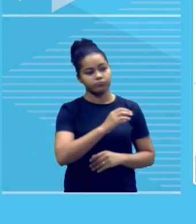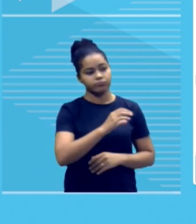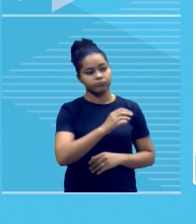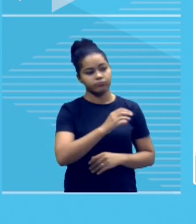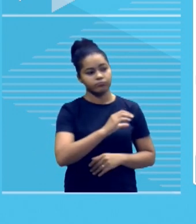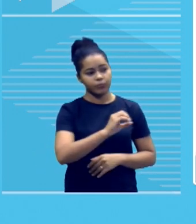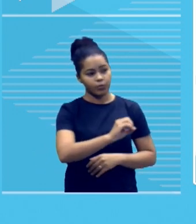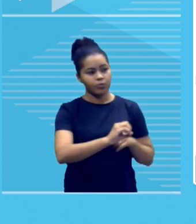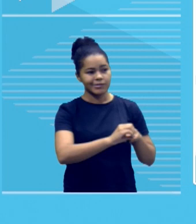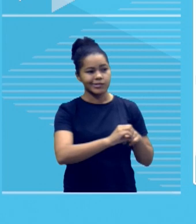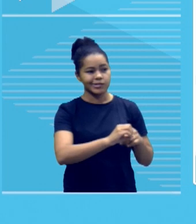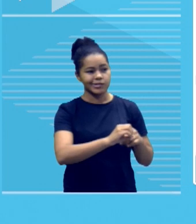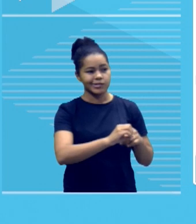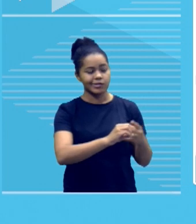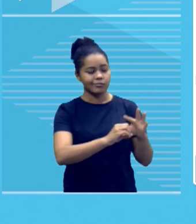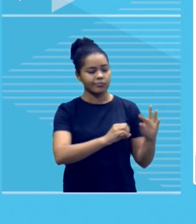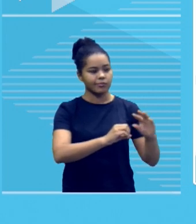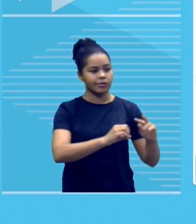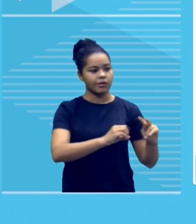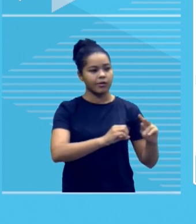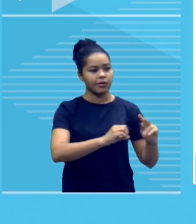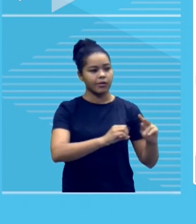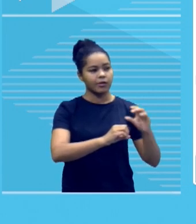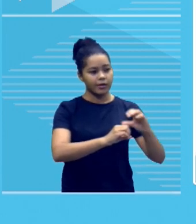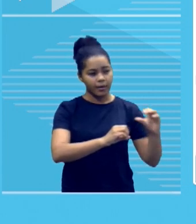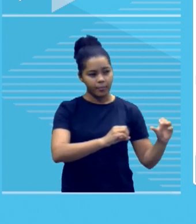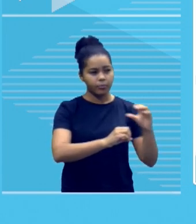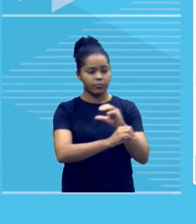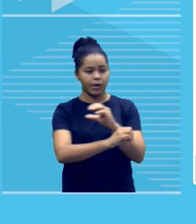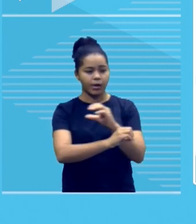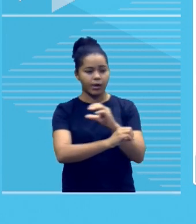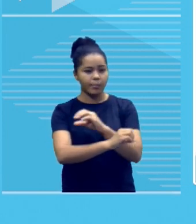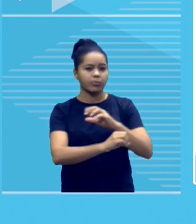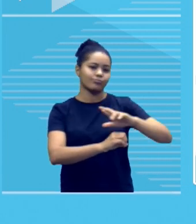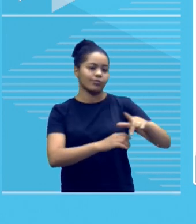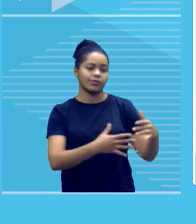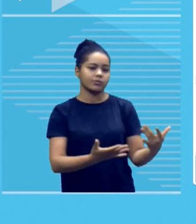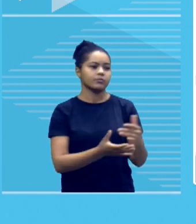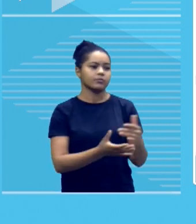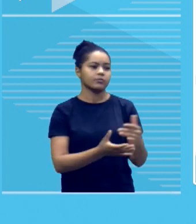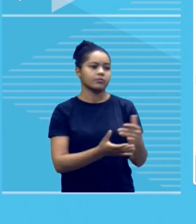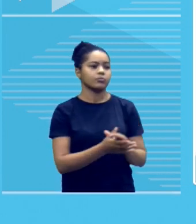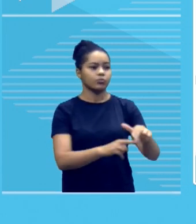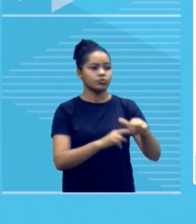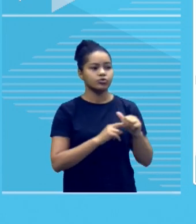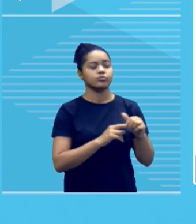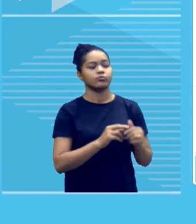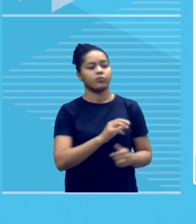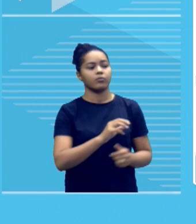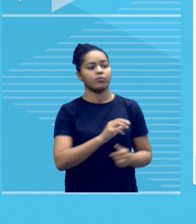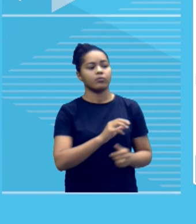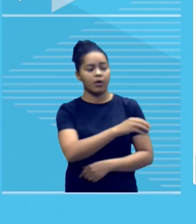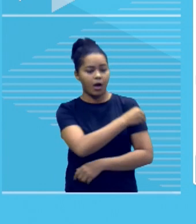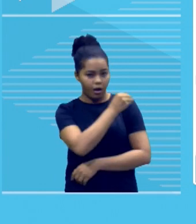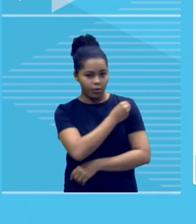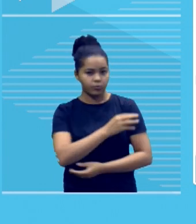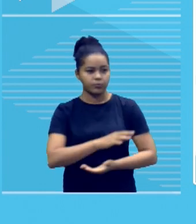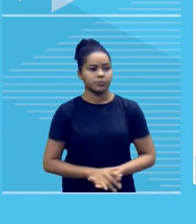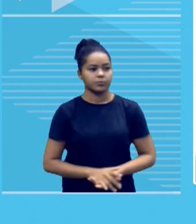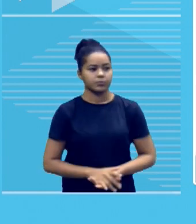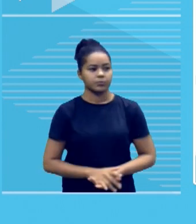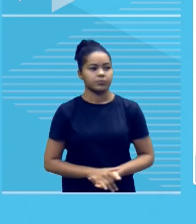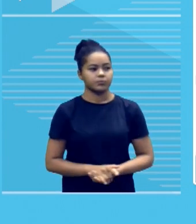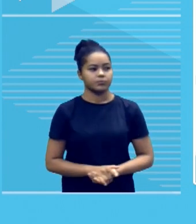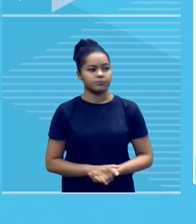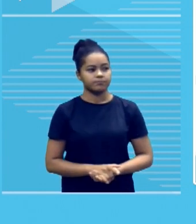metameria os dois compostos teria que ter até o átomo vamos lá então vamos para segunda quarta questão de tentar